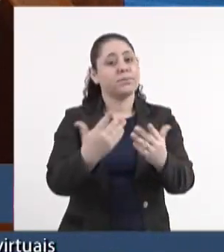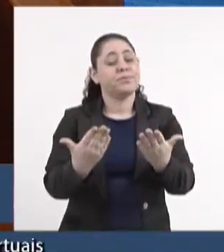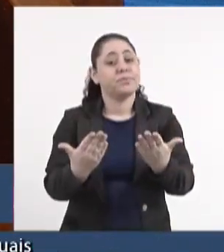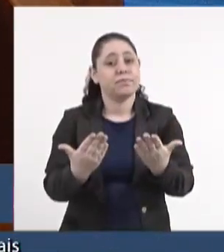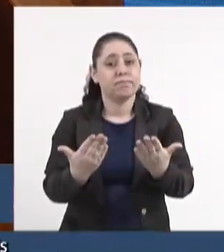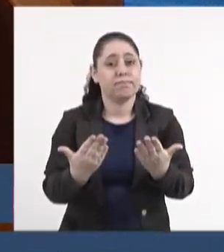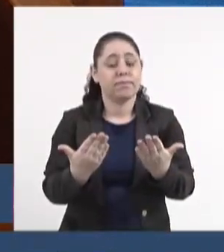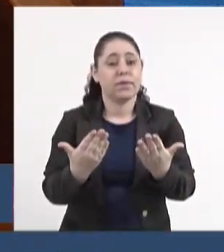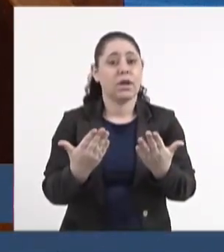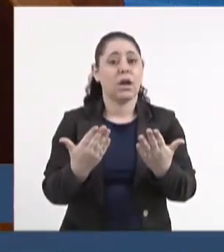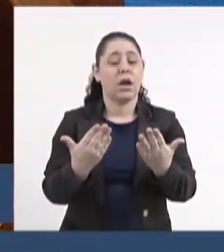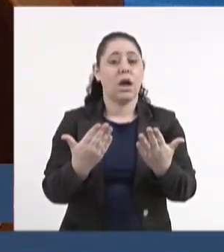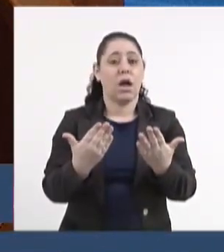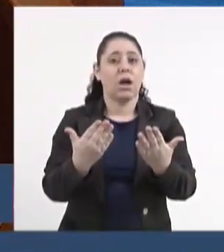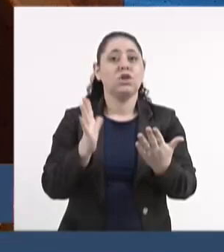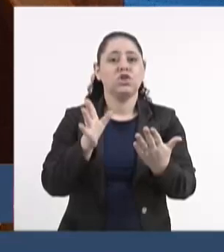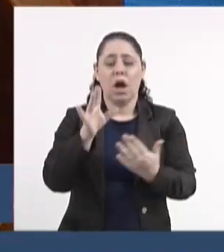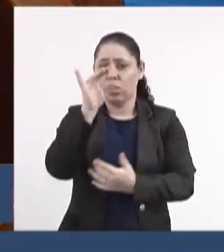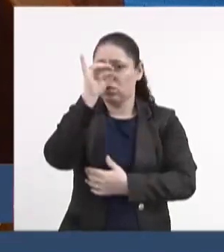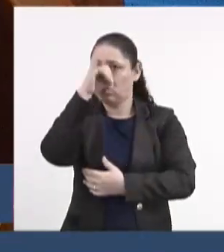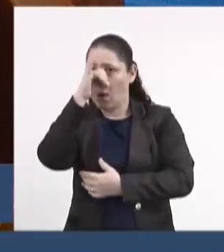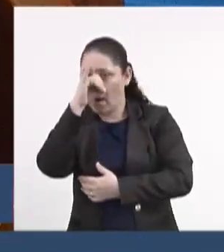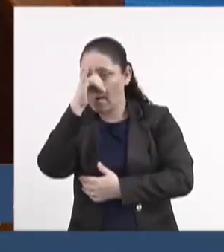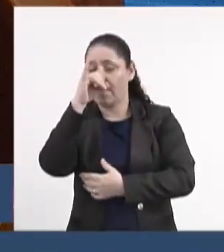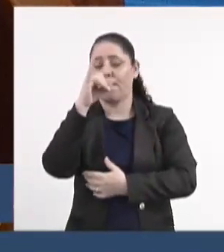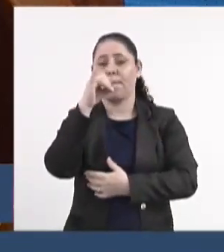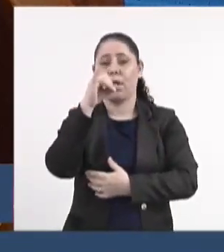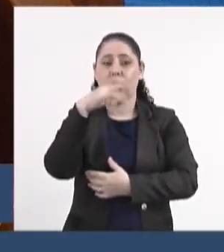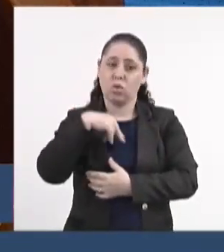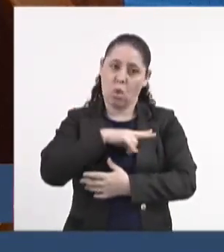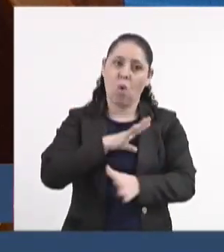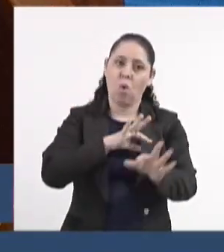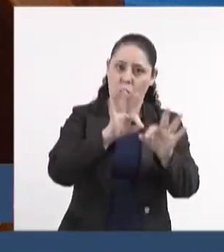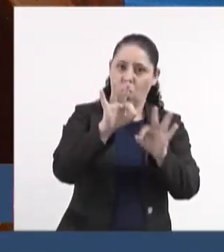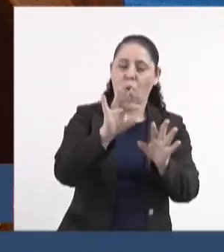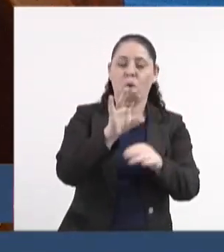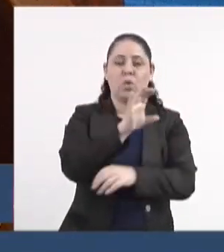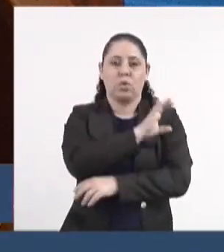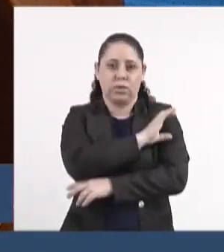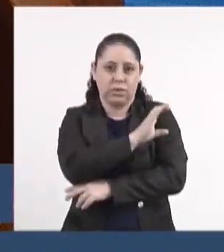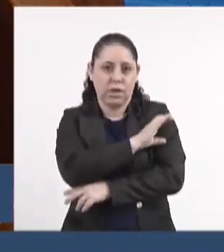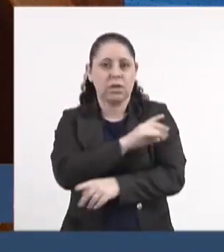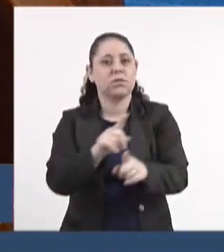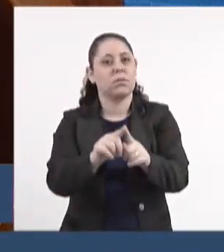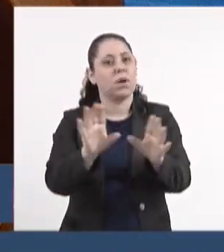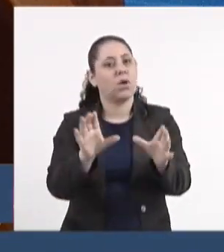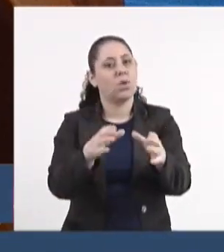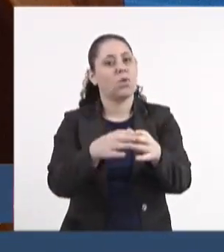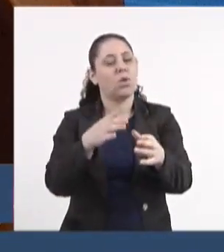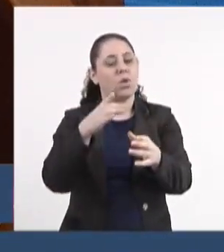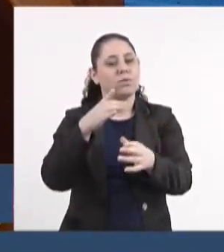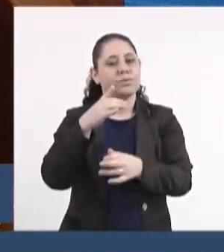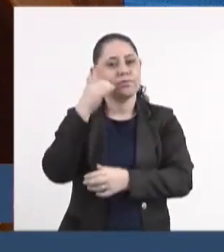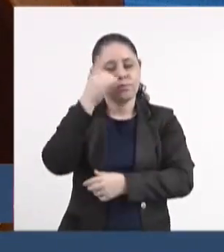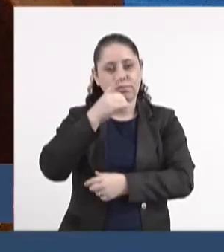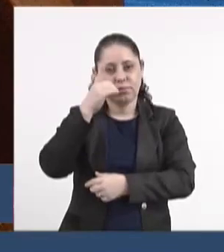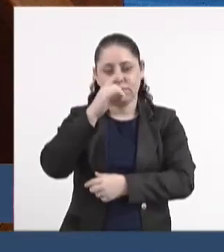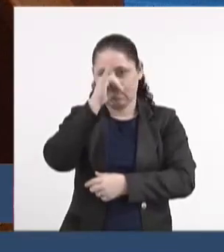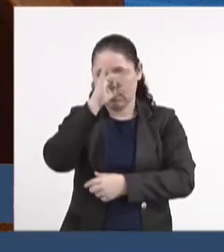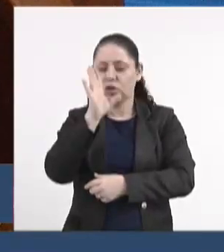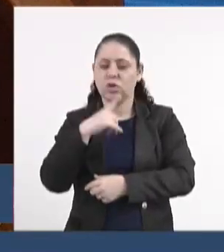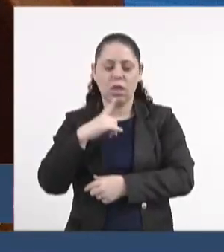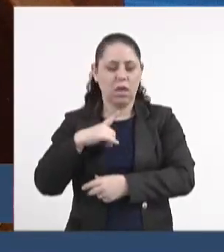porque a suinocultura, e nós coordenamos a frente da suinocultura, conquistou o